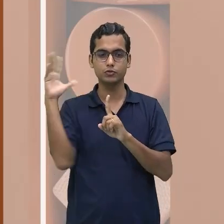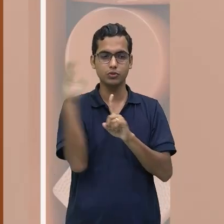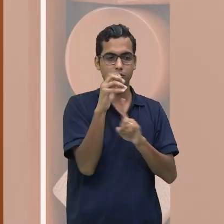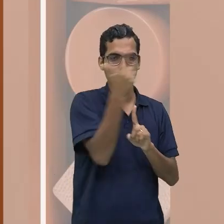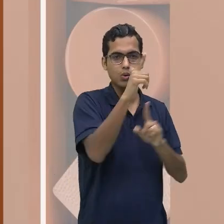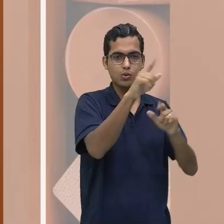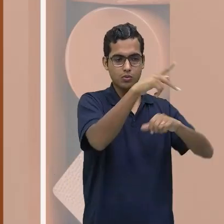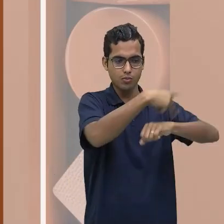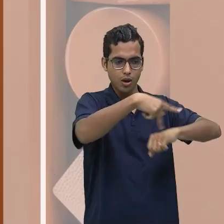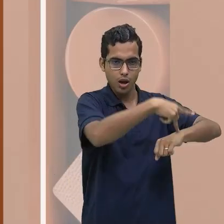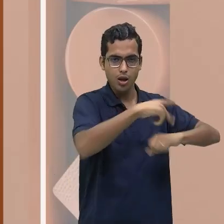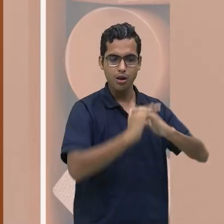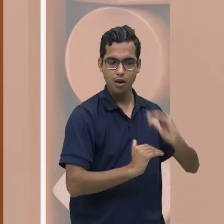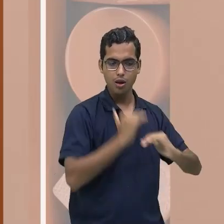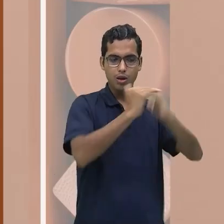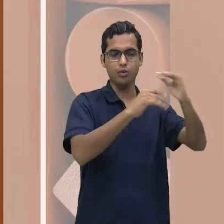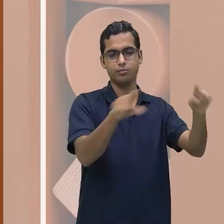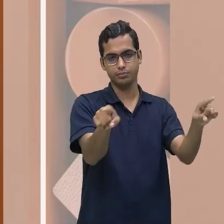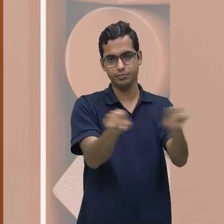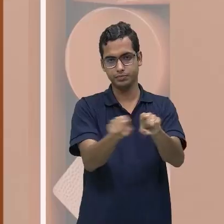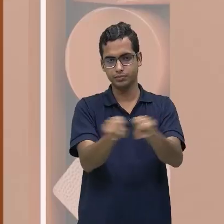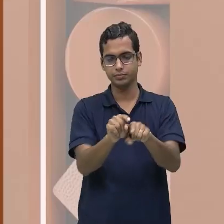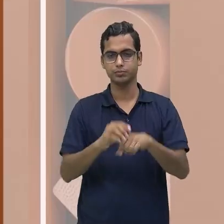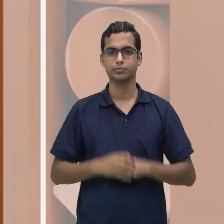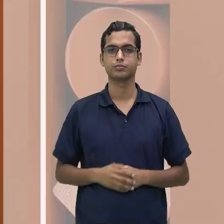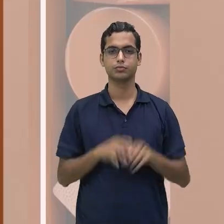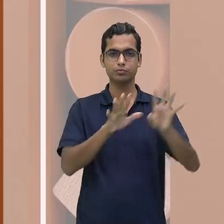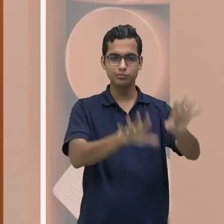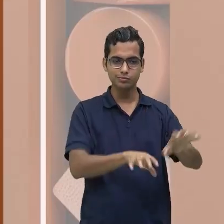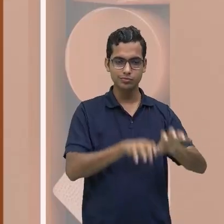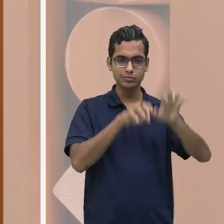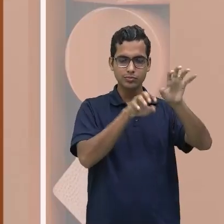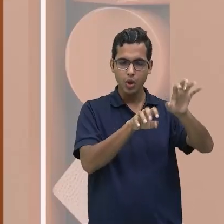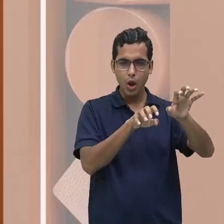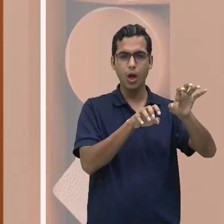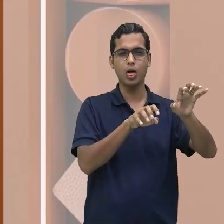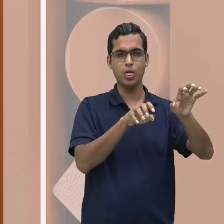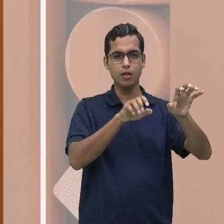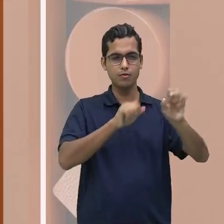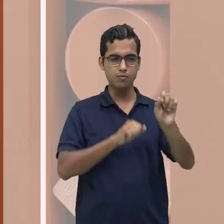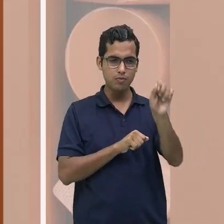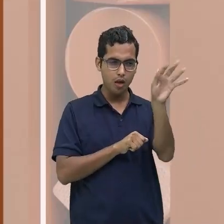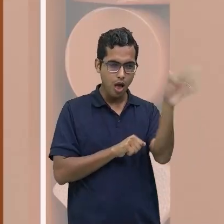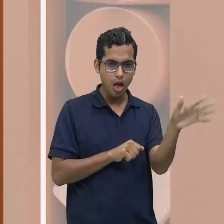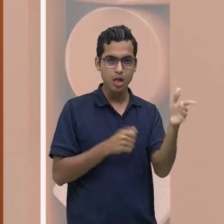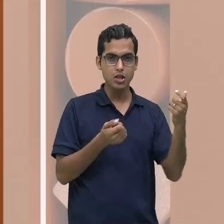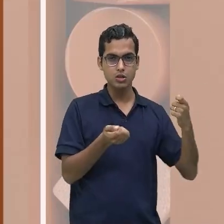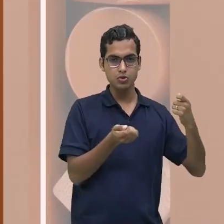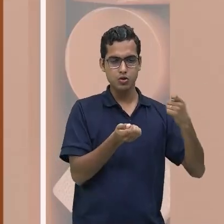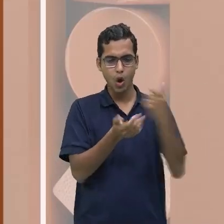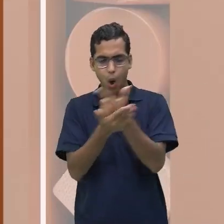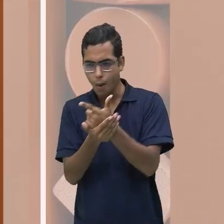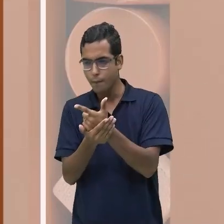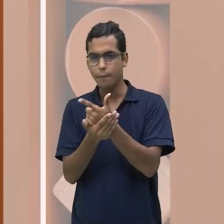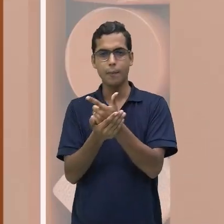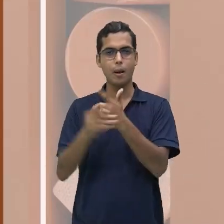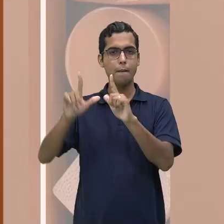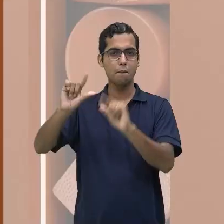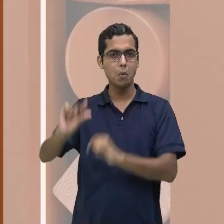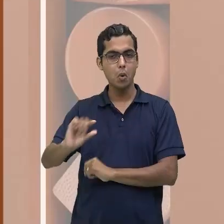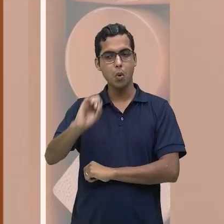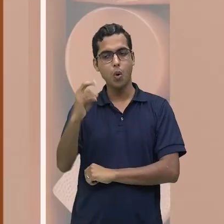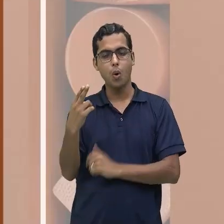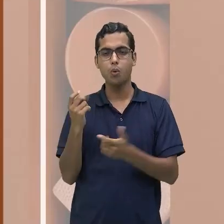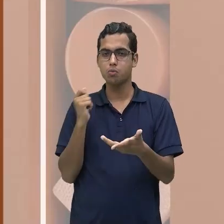tigres asiáticos, eles começam a comprar menos de outros países ou até mesmo pararam de comprar de outros